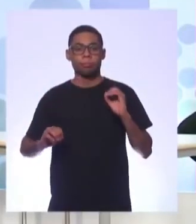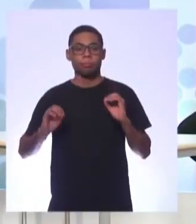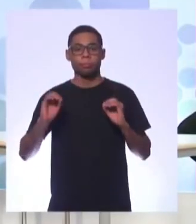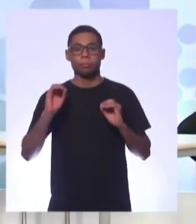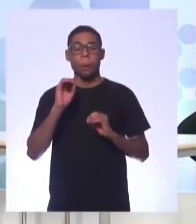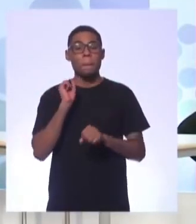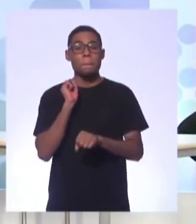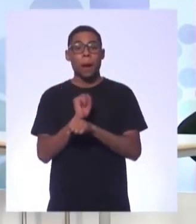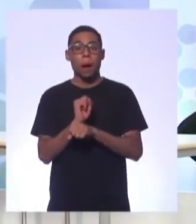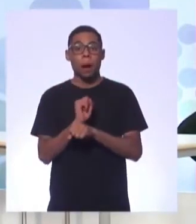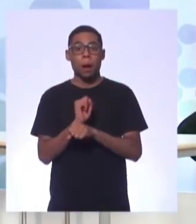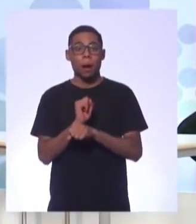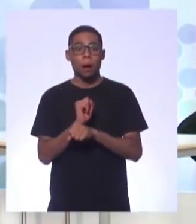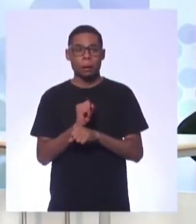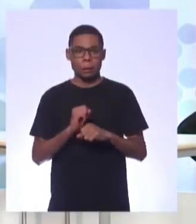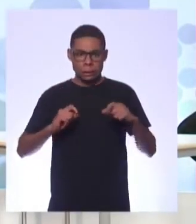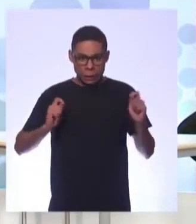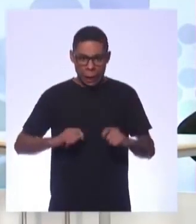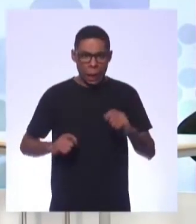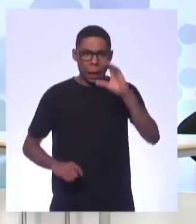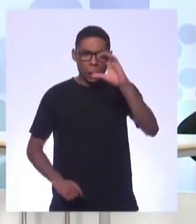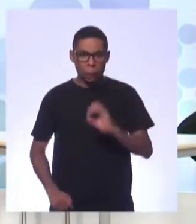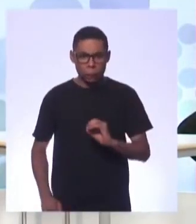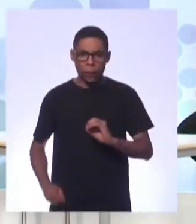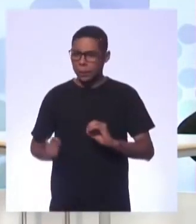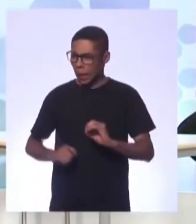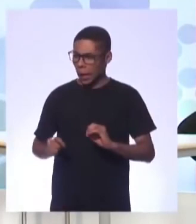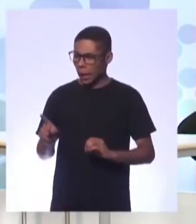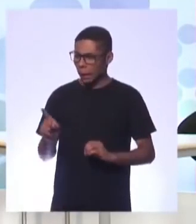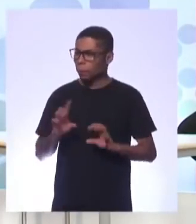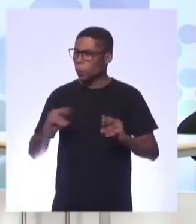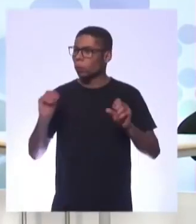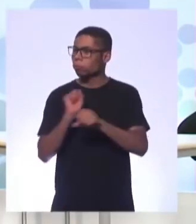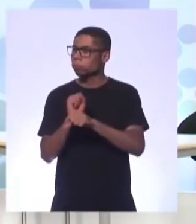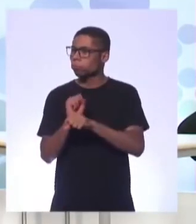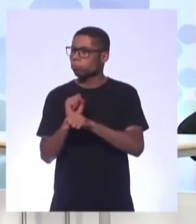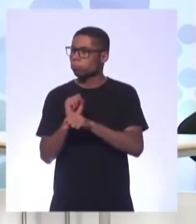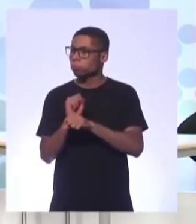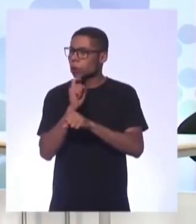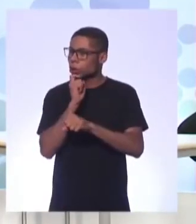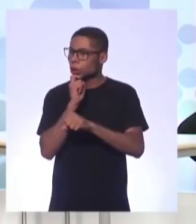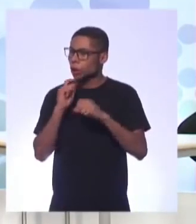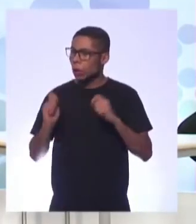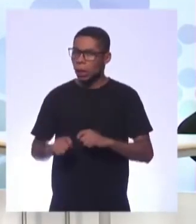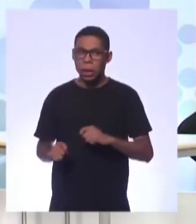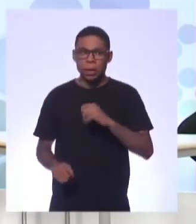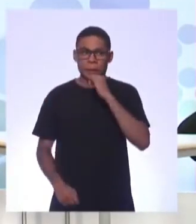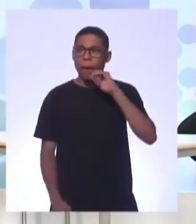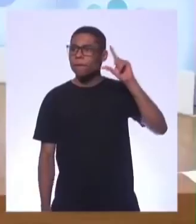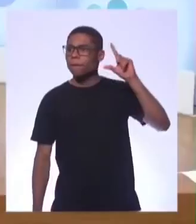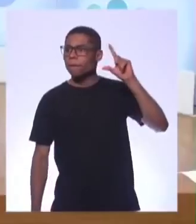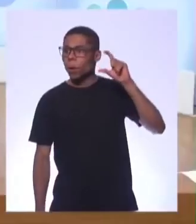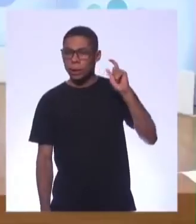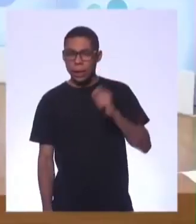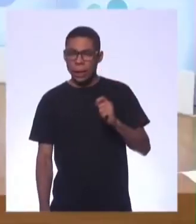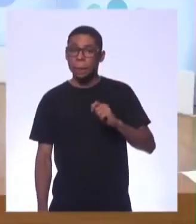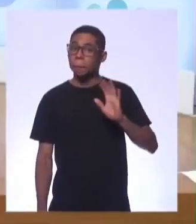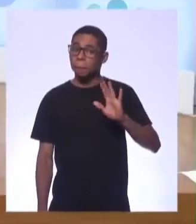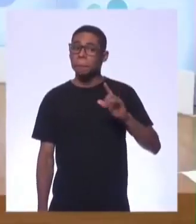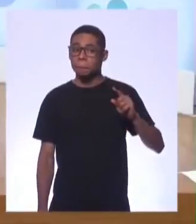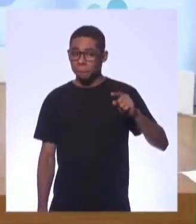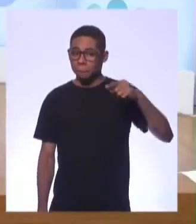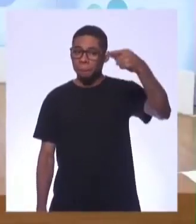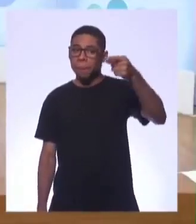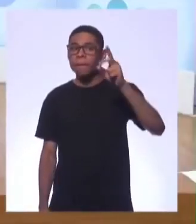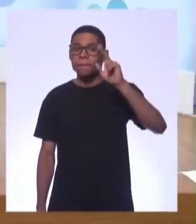sabe que podemos chegar ao zero absoluto? O que você acha, Fábio? Tudo paradinho ali, estático? Vamos tirar uma foto? A gente vai discutir isso quando falar um pouco mais